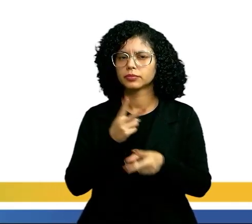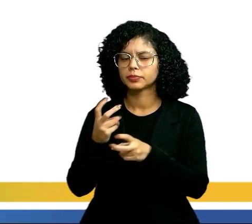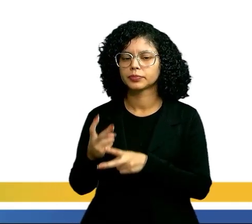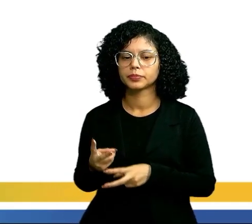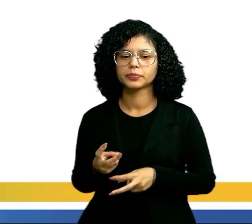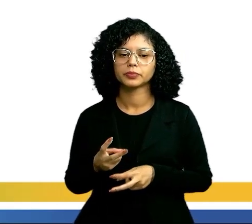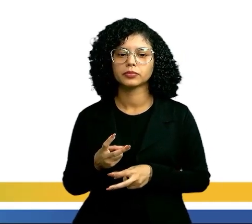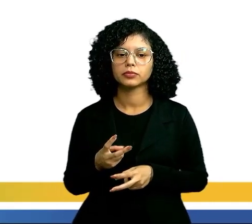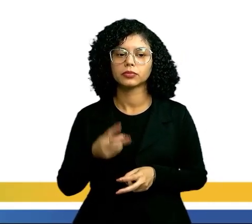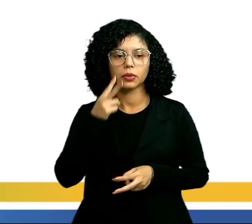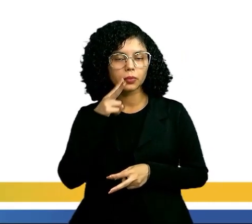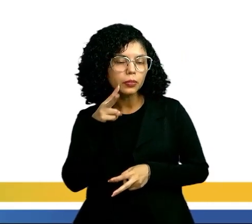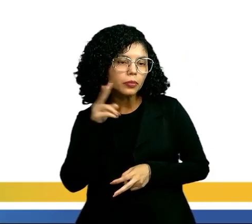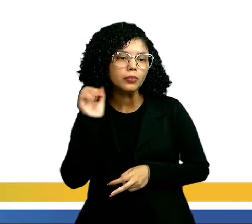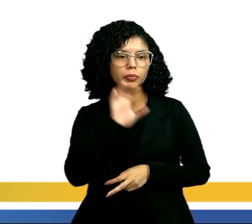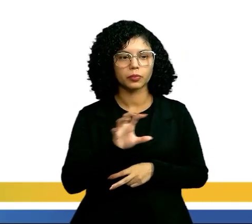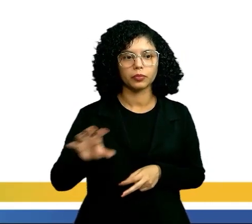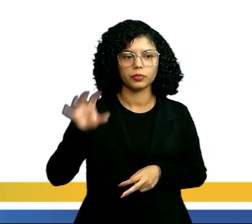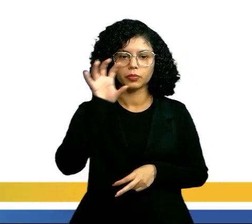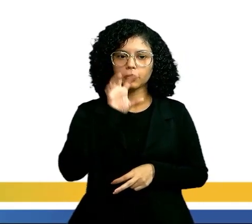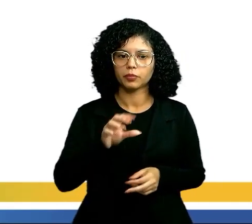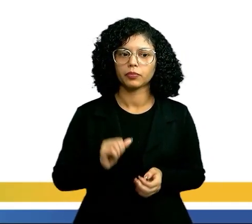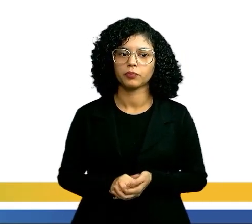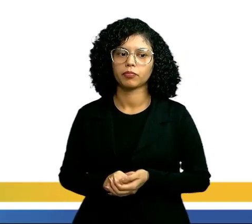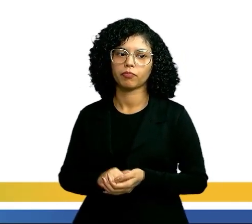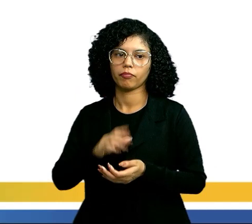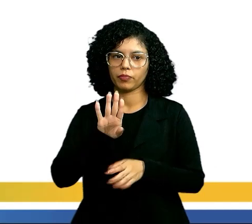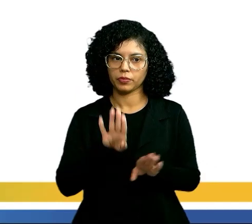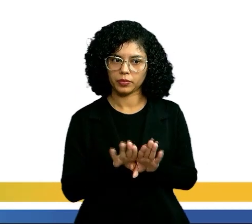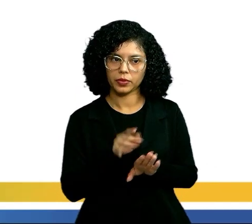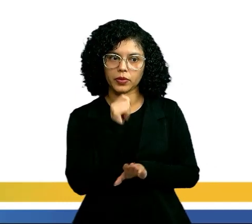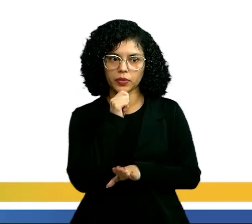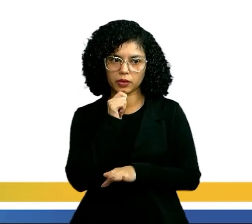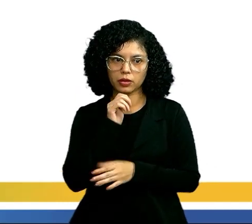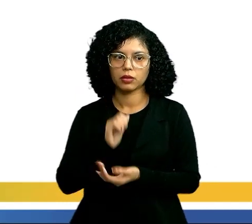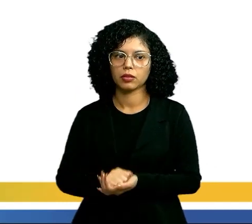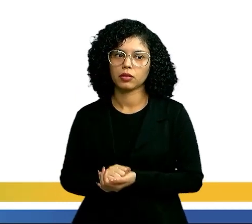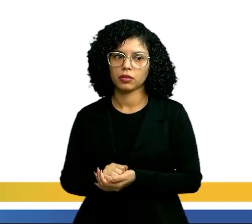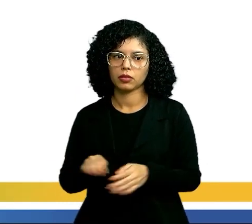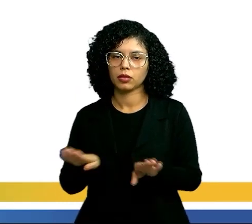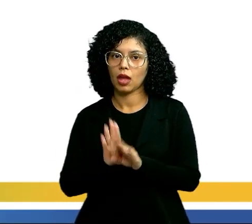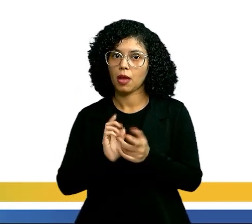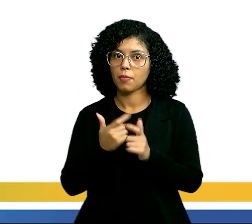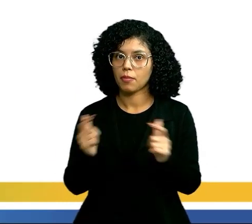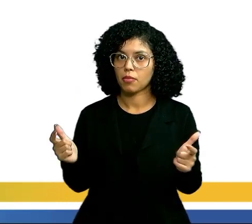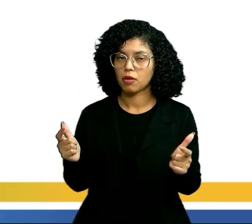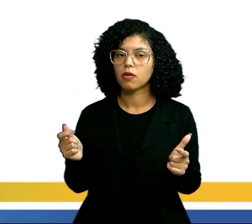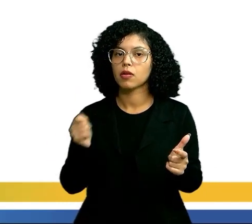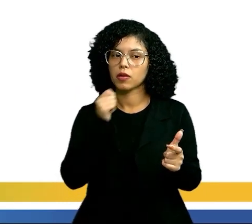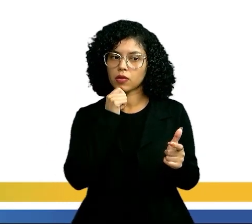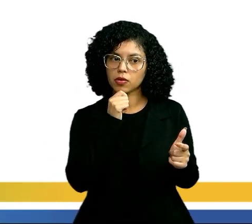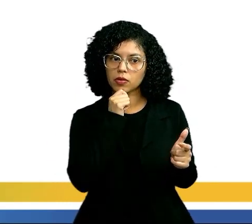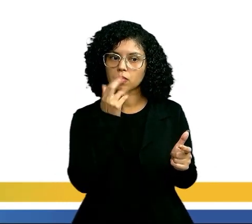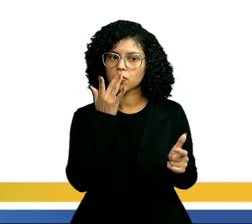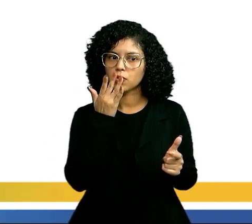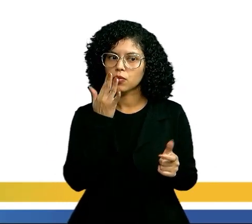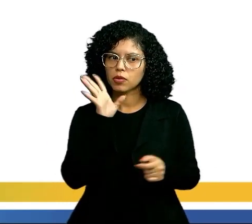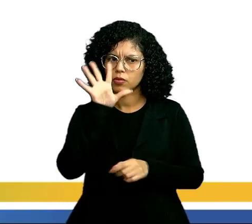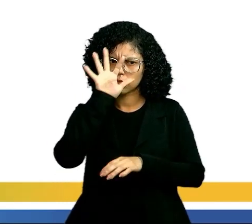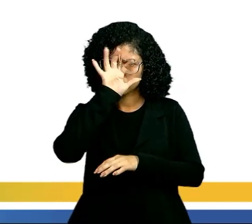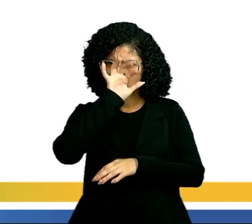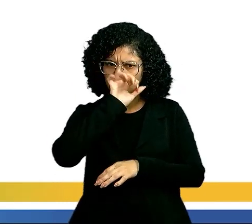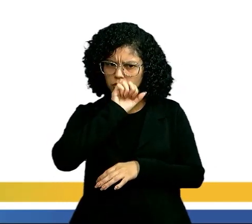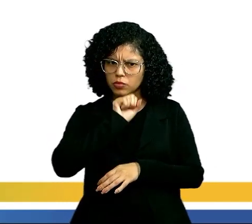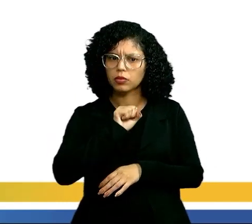quê? Olhando esse mapa, que a densidade de transportes é bem maior aí nas cores escuras, ali